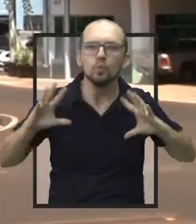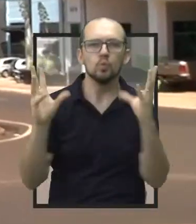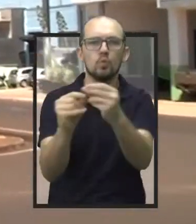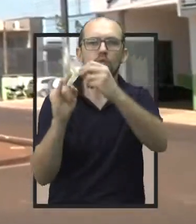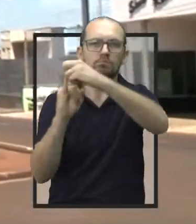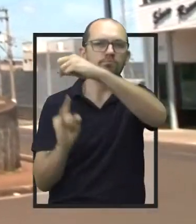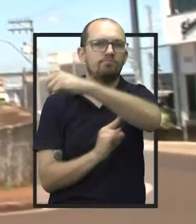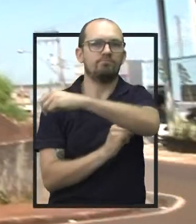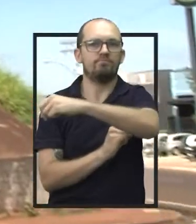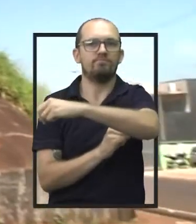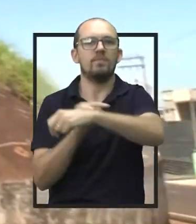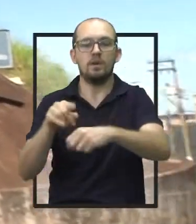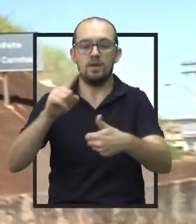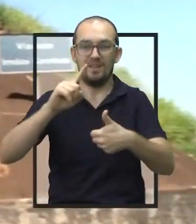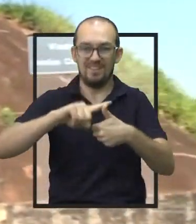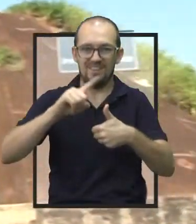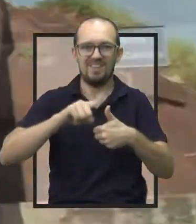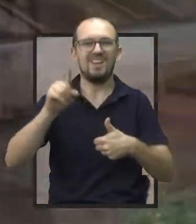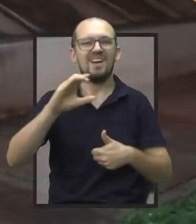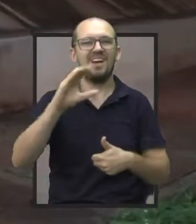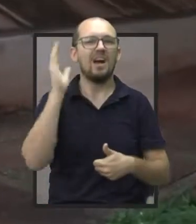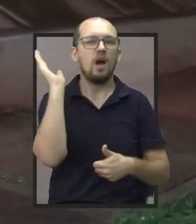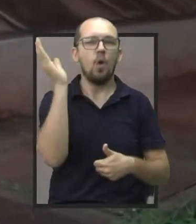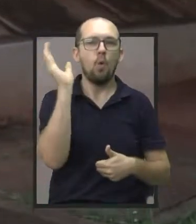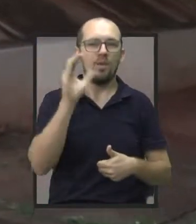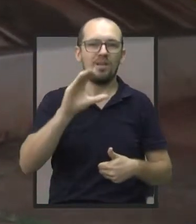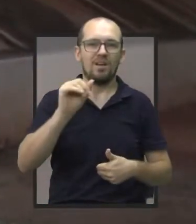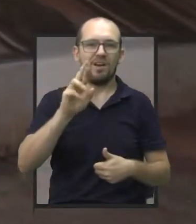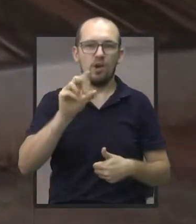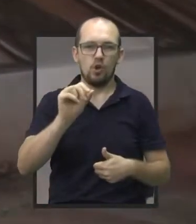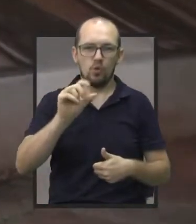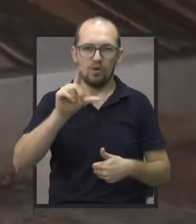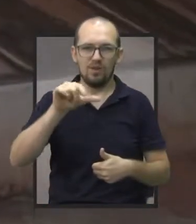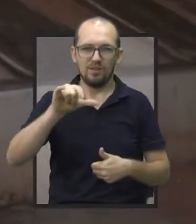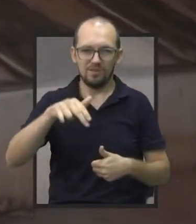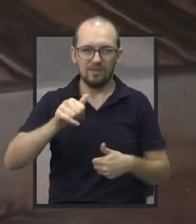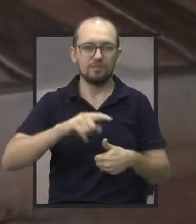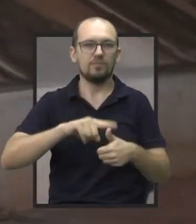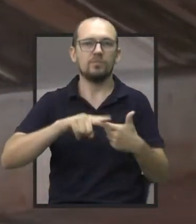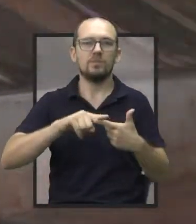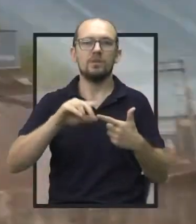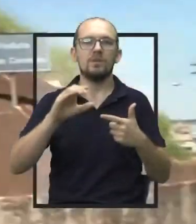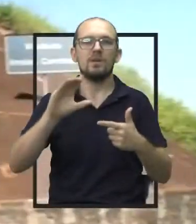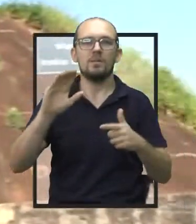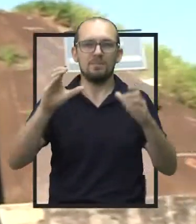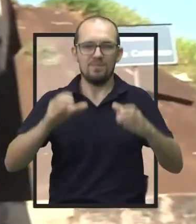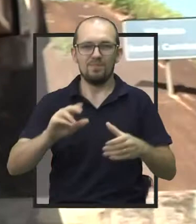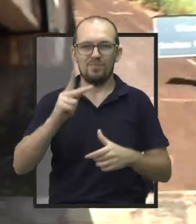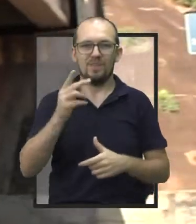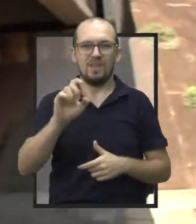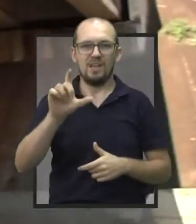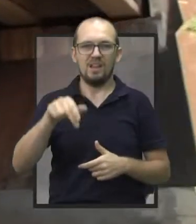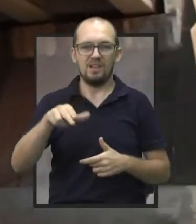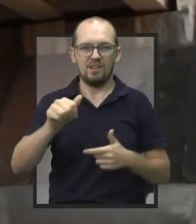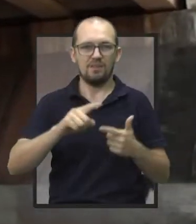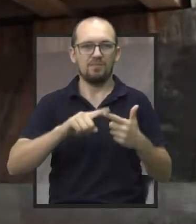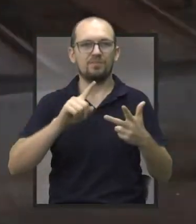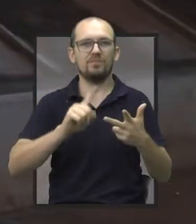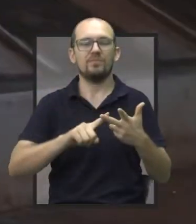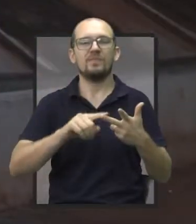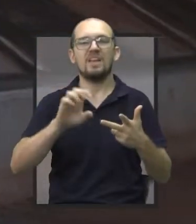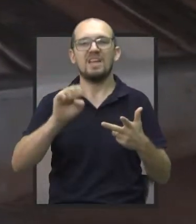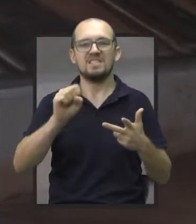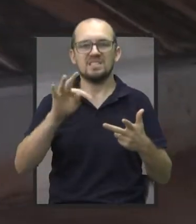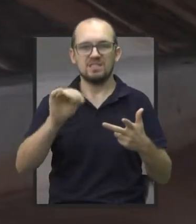irmãos caminhadas no jardim carolina eugénios princípio no jardim santa helena pedro cruzeiro no jardim